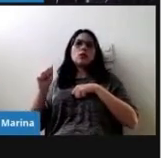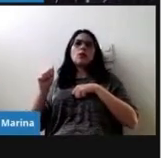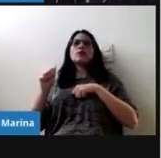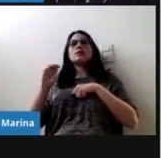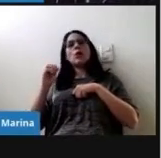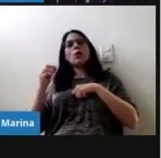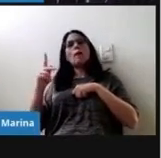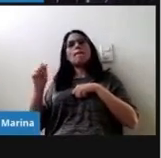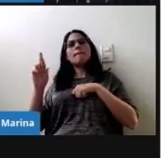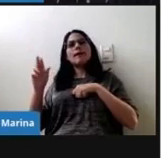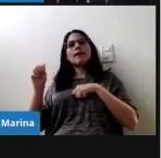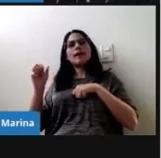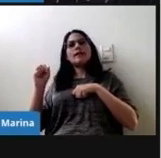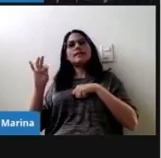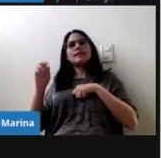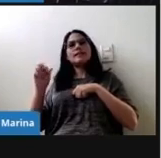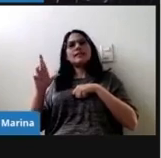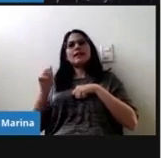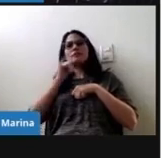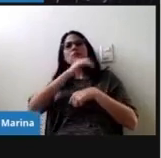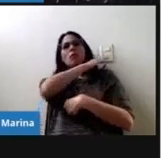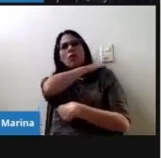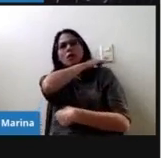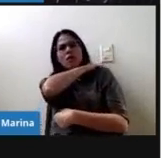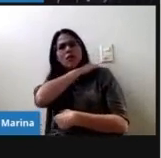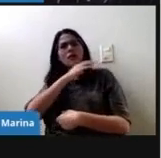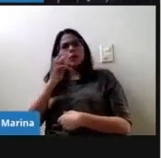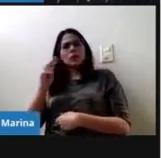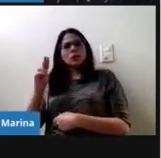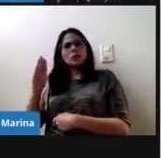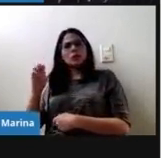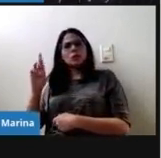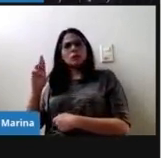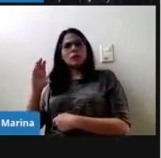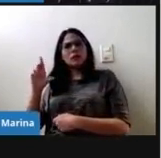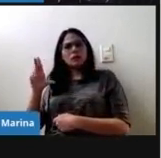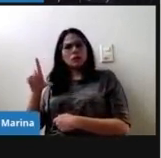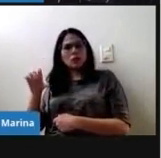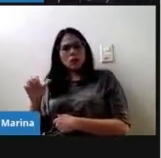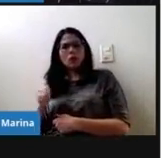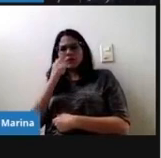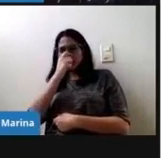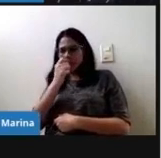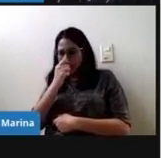gripes, diarreia e tuberculose. O segundo estágio de